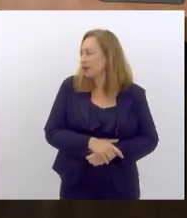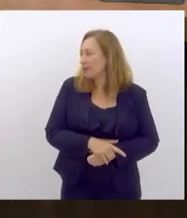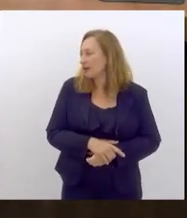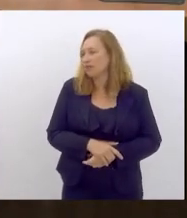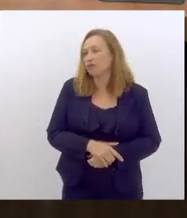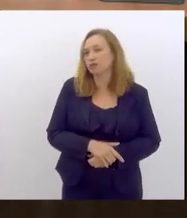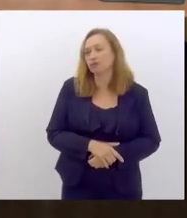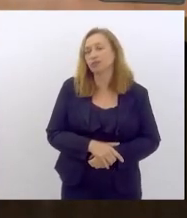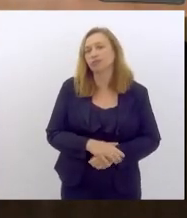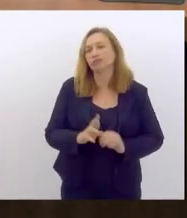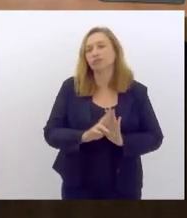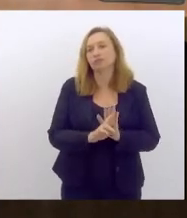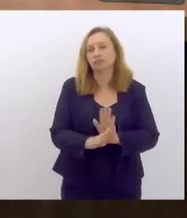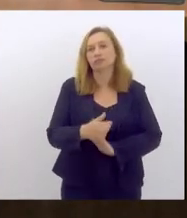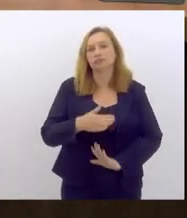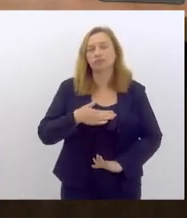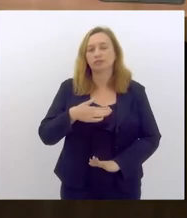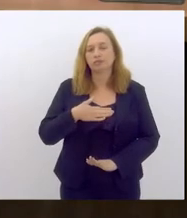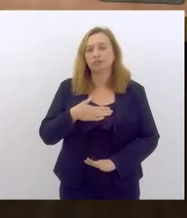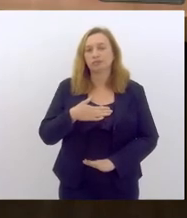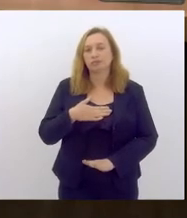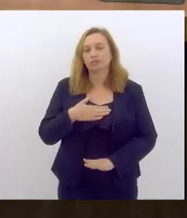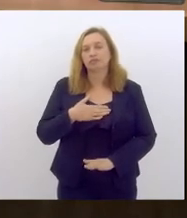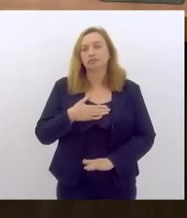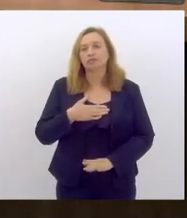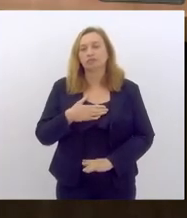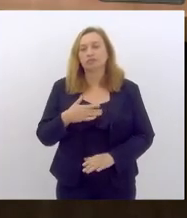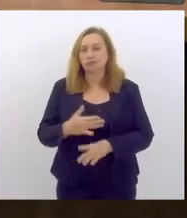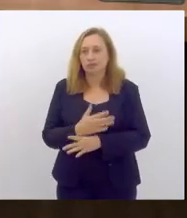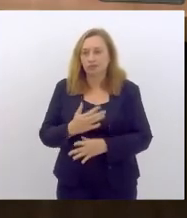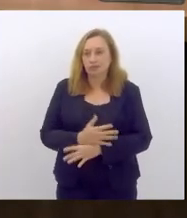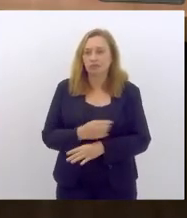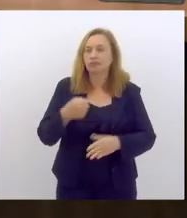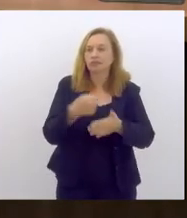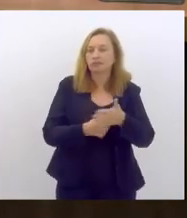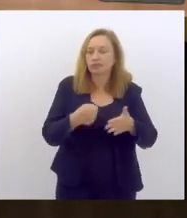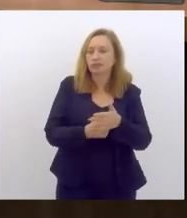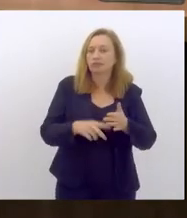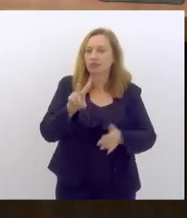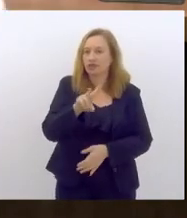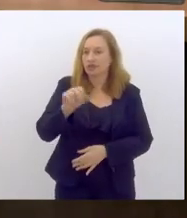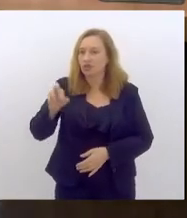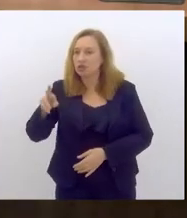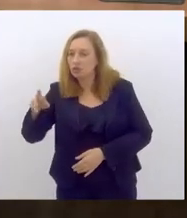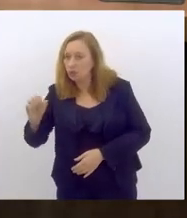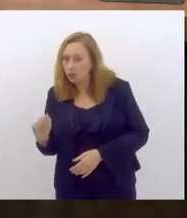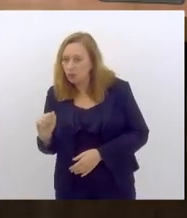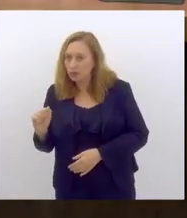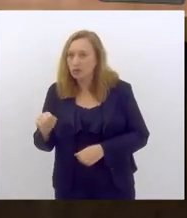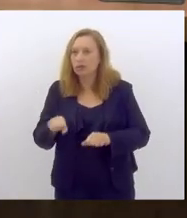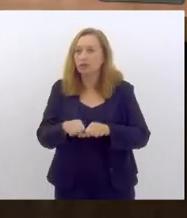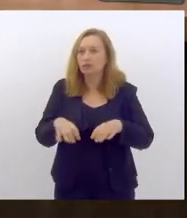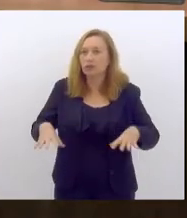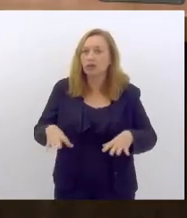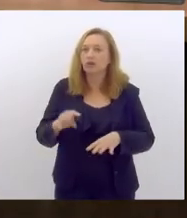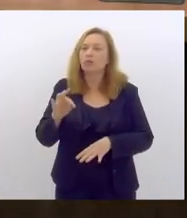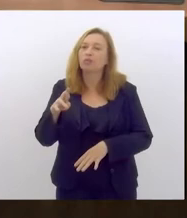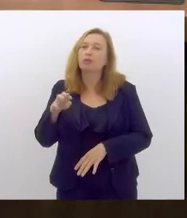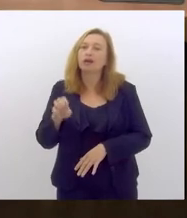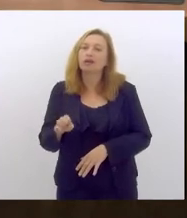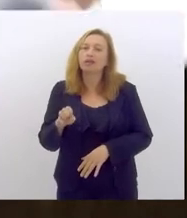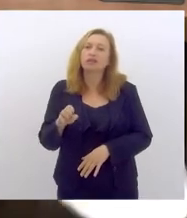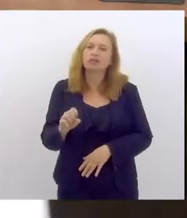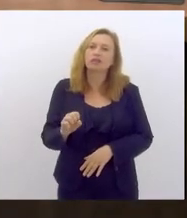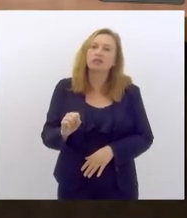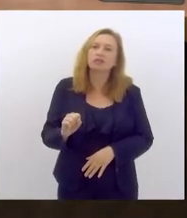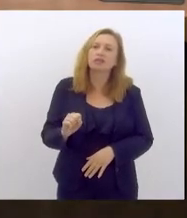que representa a minha região, a SEDAI, a luta pela SEDAI de Vassouras, para ampliar a estação compacta, é,